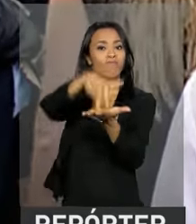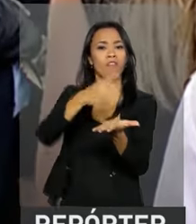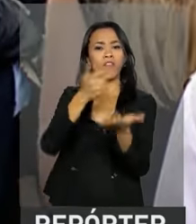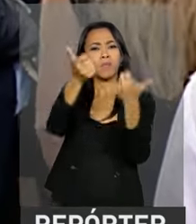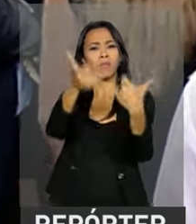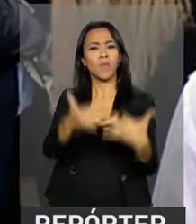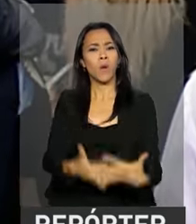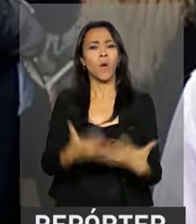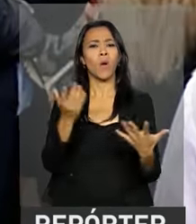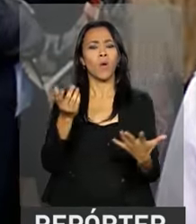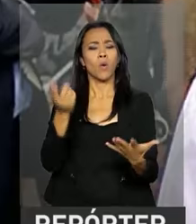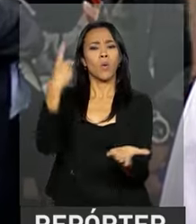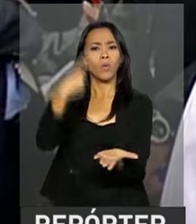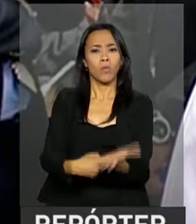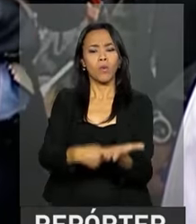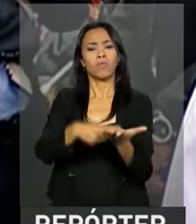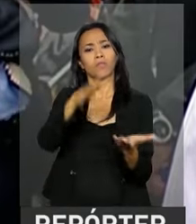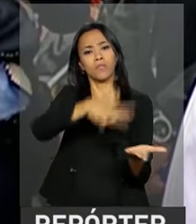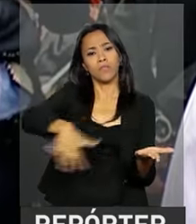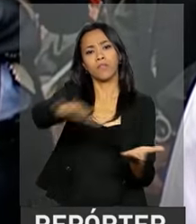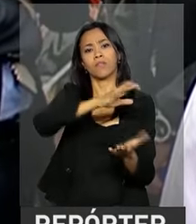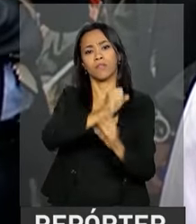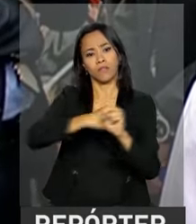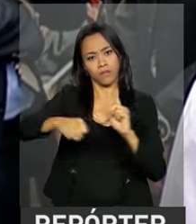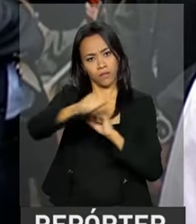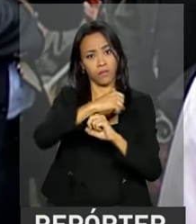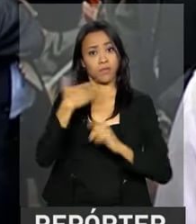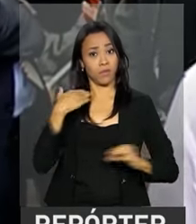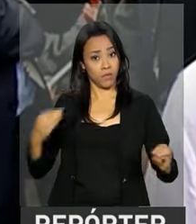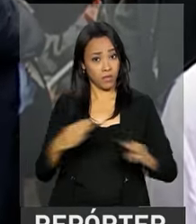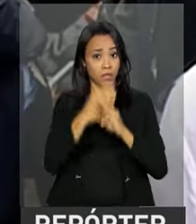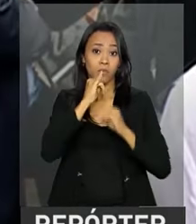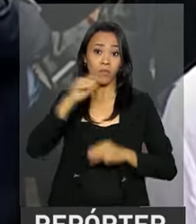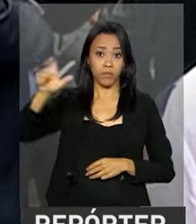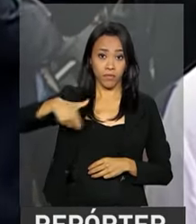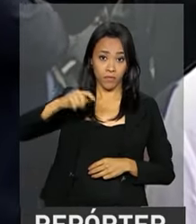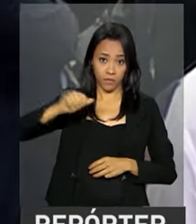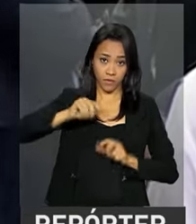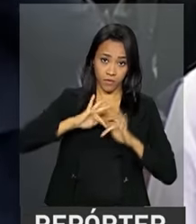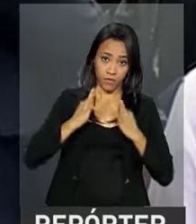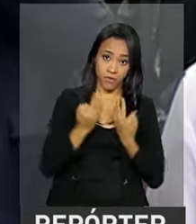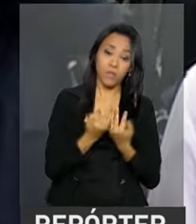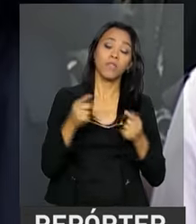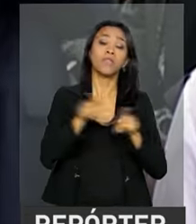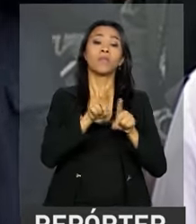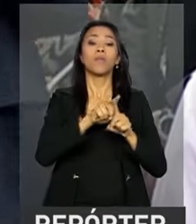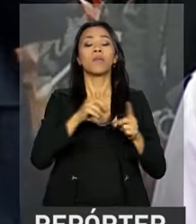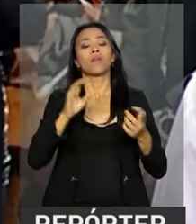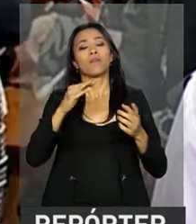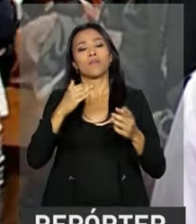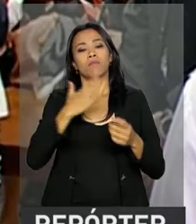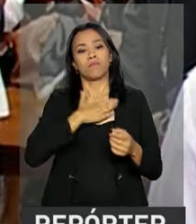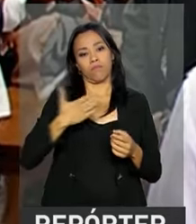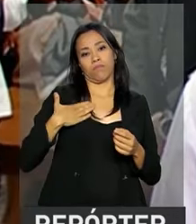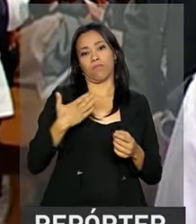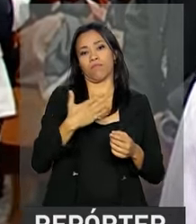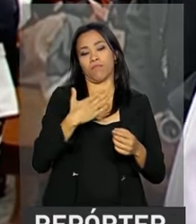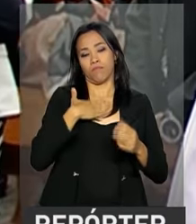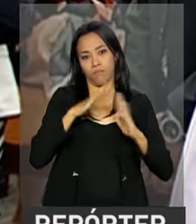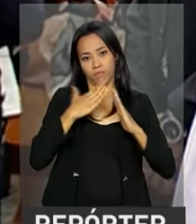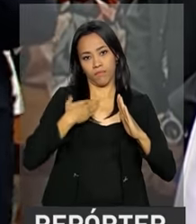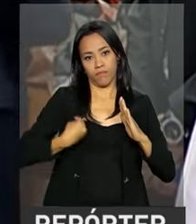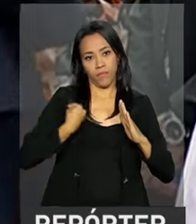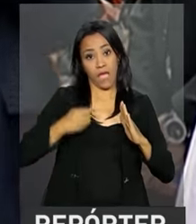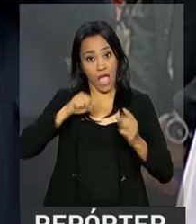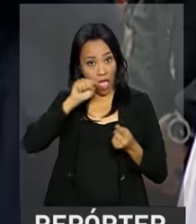Federal na execução das políticas sociais do governo, como o Bolsa Família e o Minha Casa Minha Vida. Segundo o presidente, essas políticas